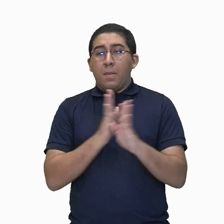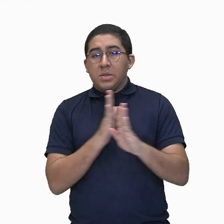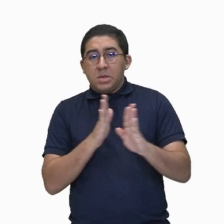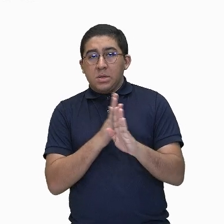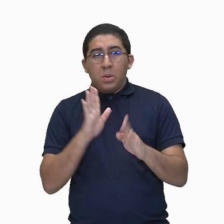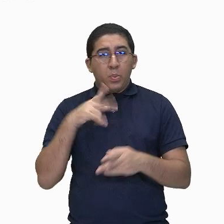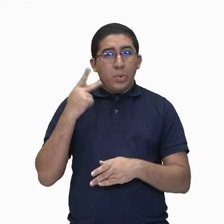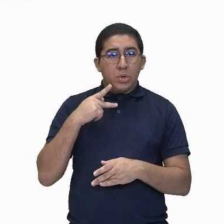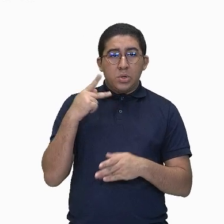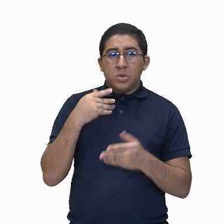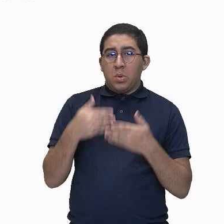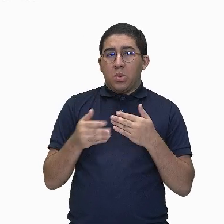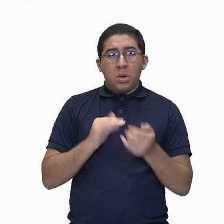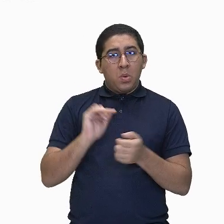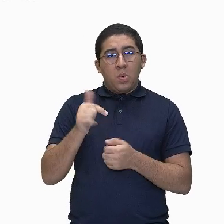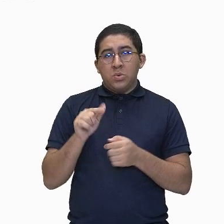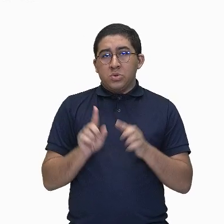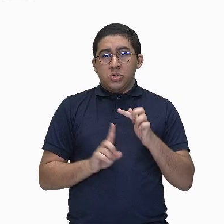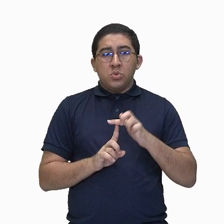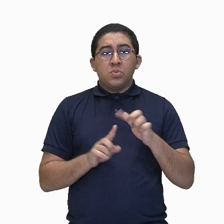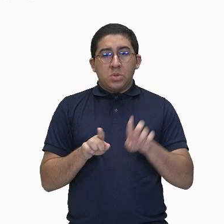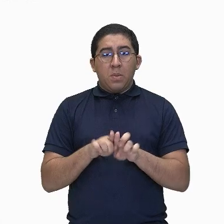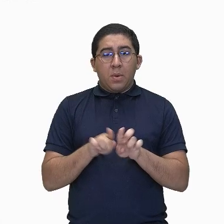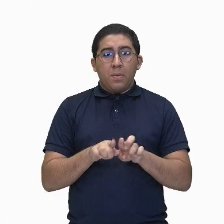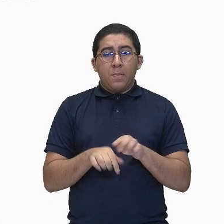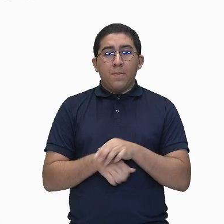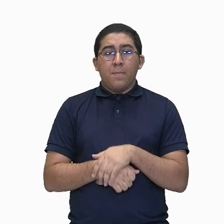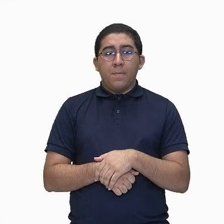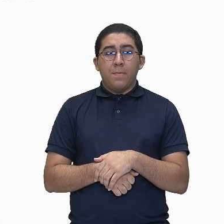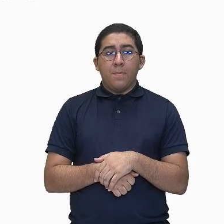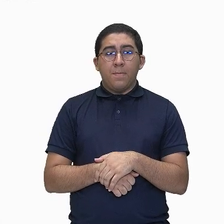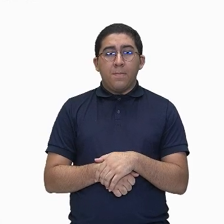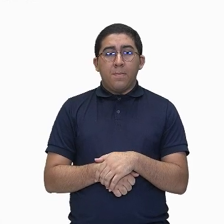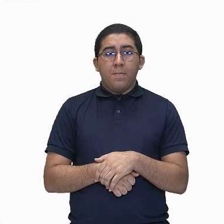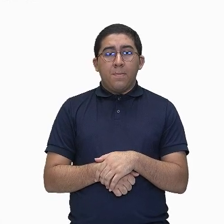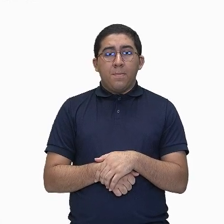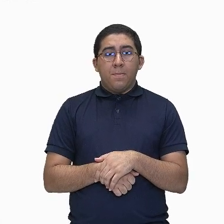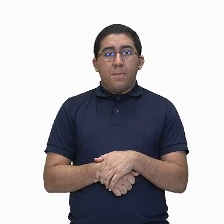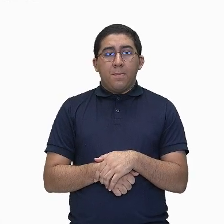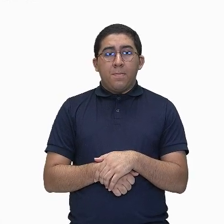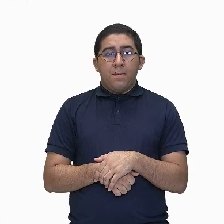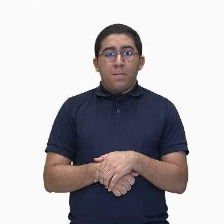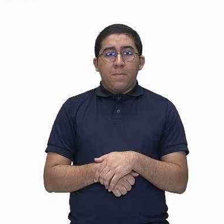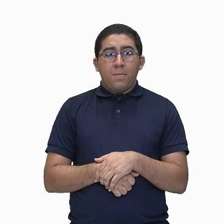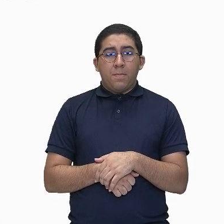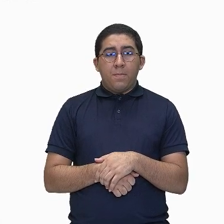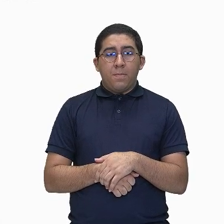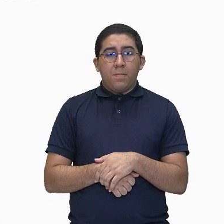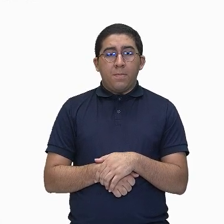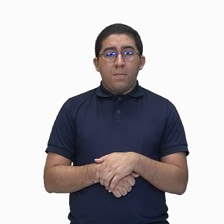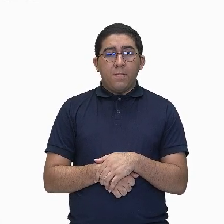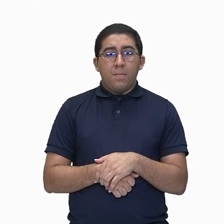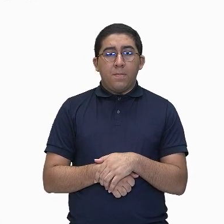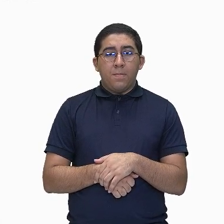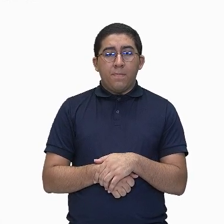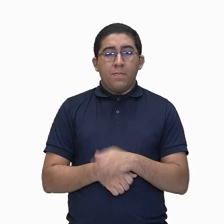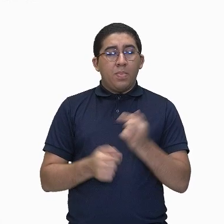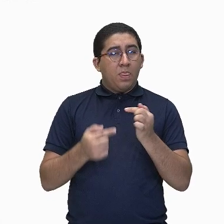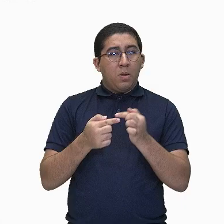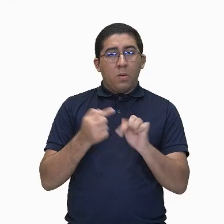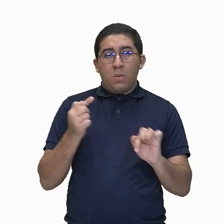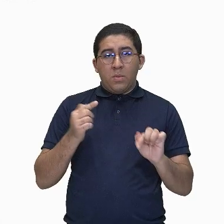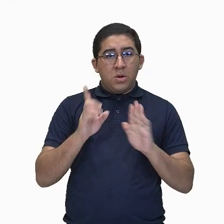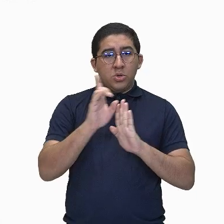perseguição, racial, etc., né? E isso tudo vai estar o quê? Violando os direitos humanos, né, das